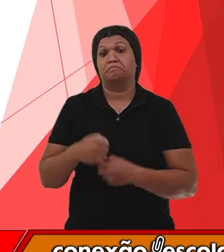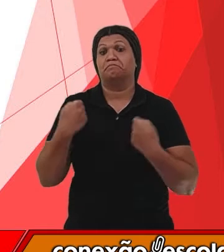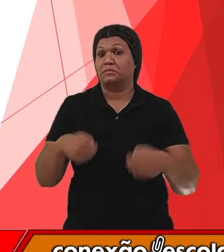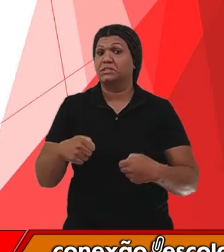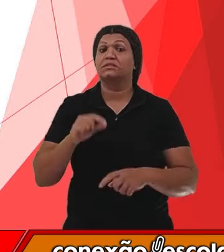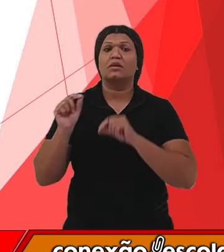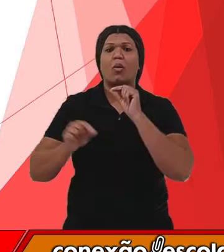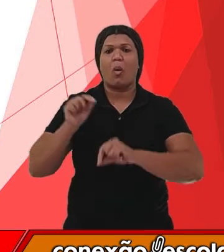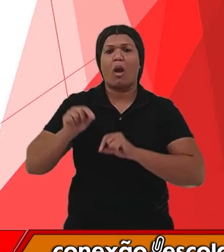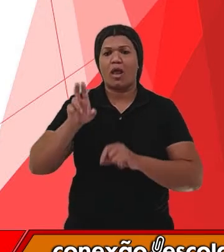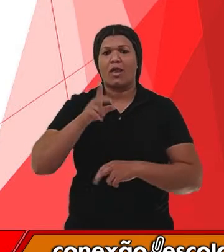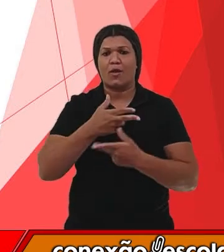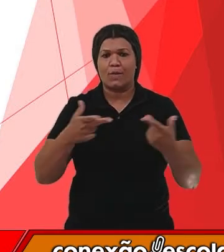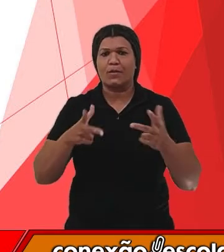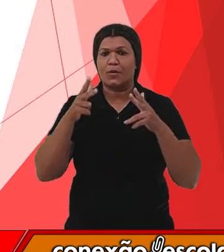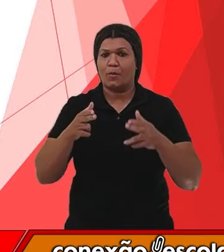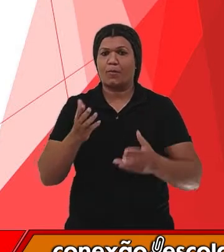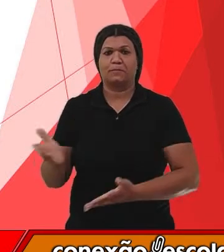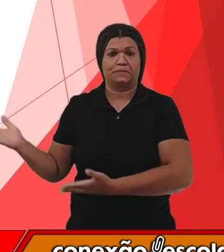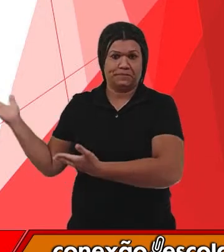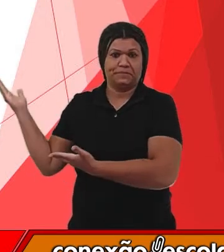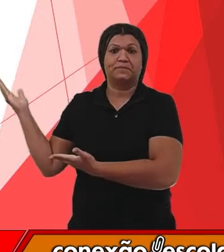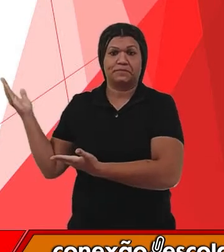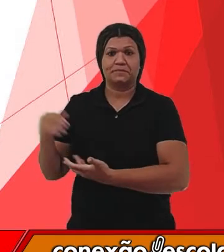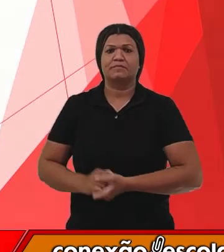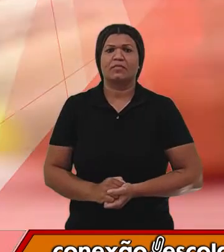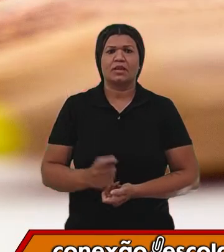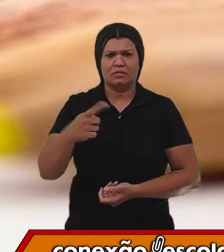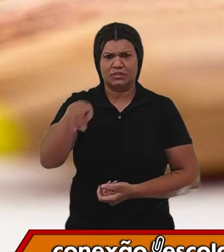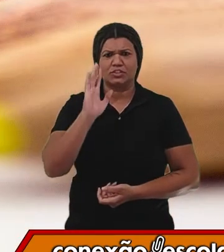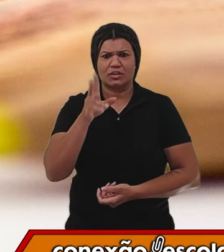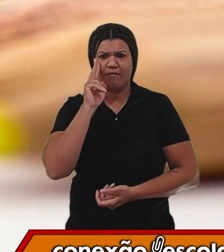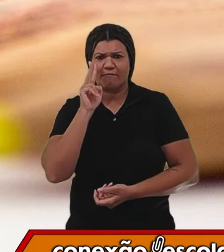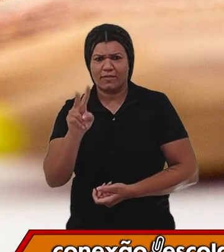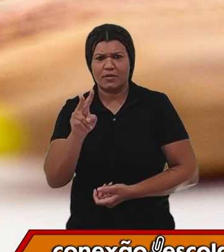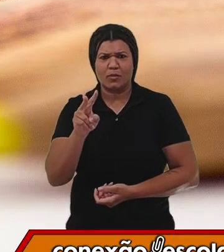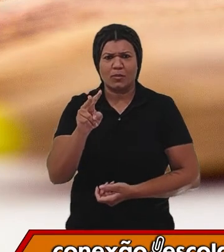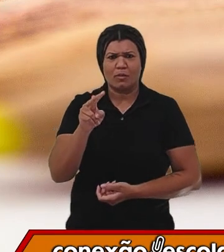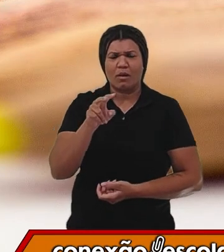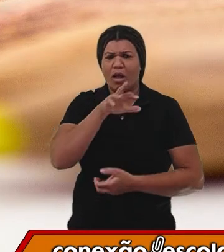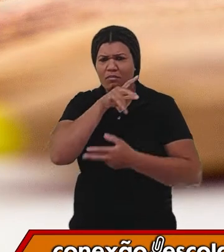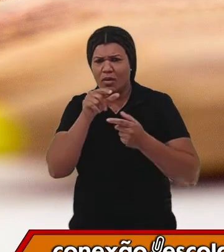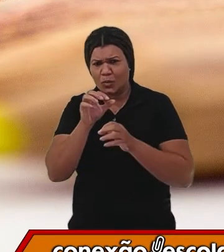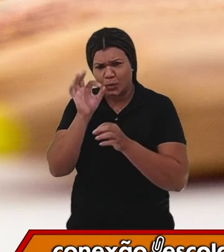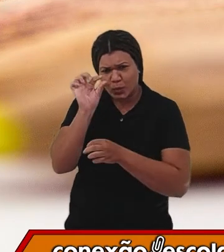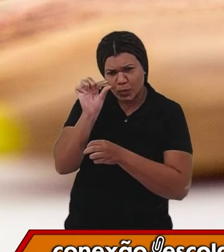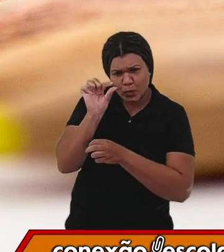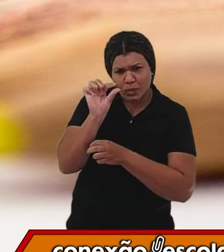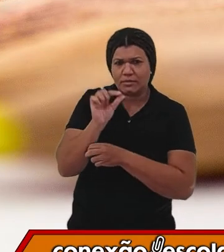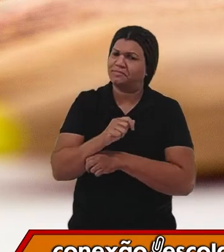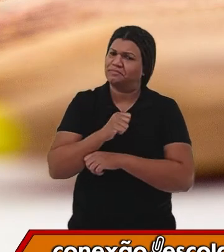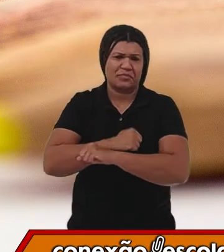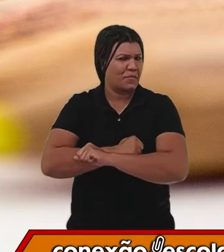necessários instrumentos como o microscópio. Vocês já viram esse animalzinho aí? Não